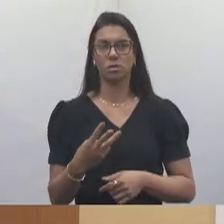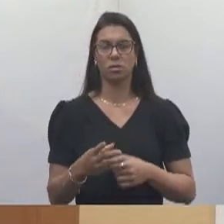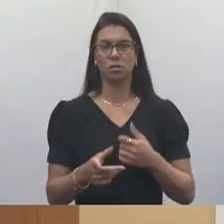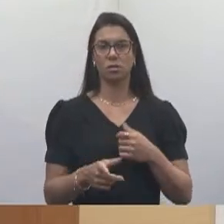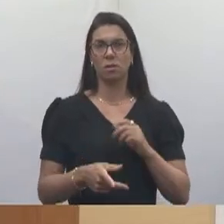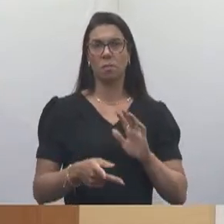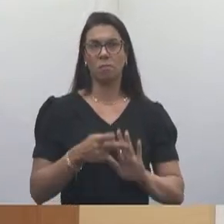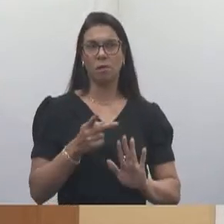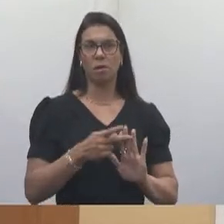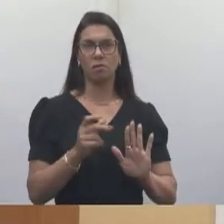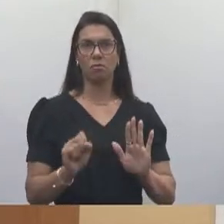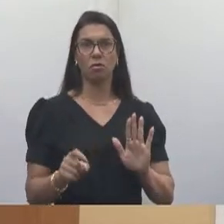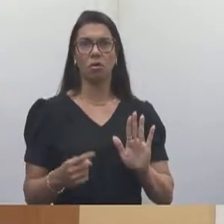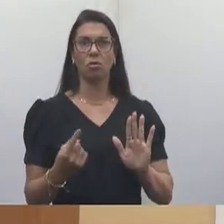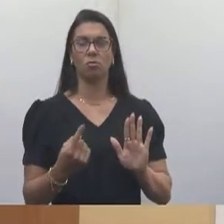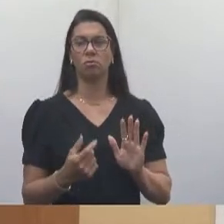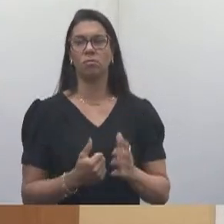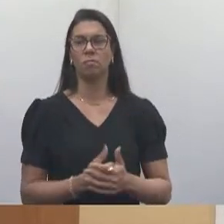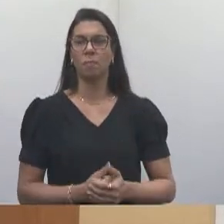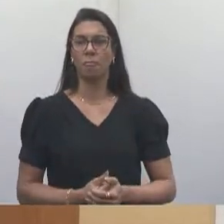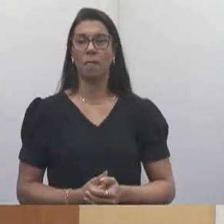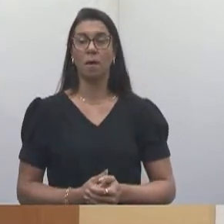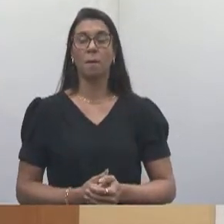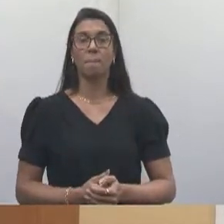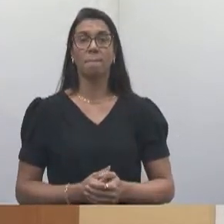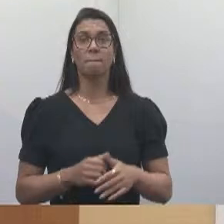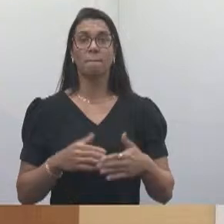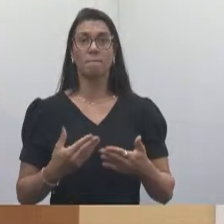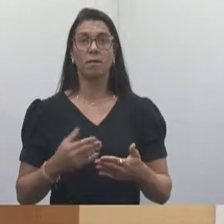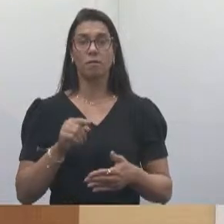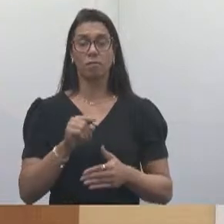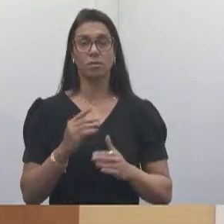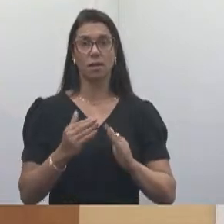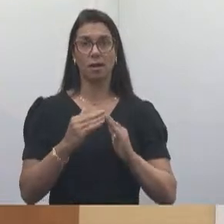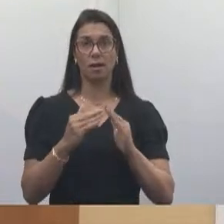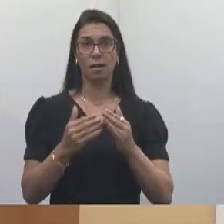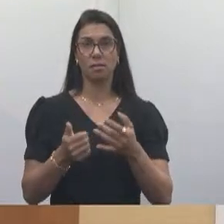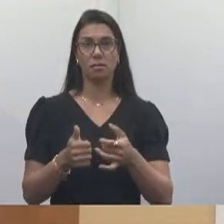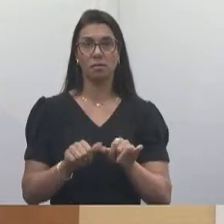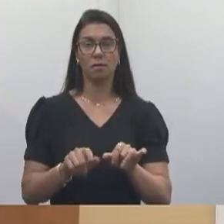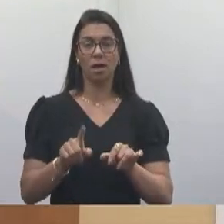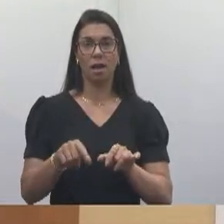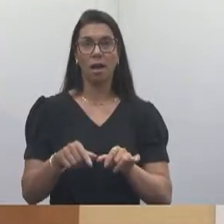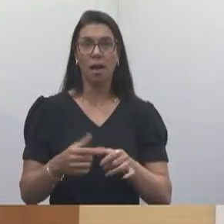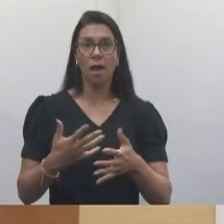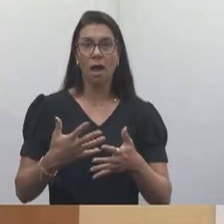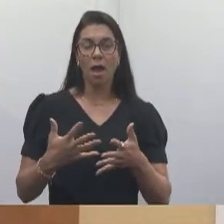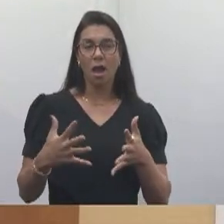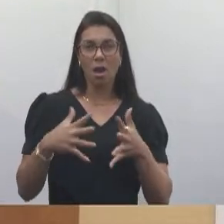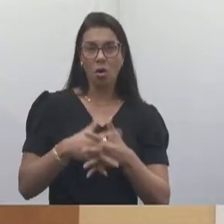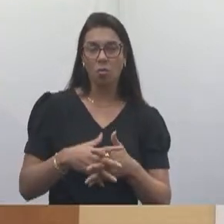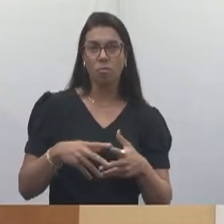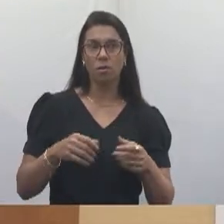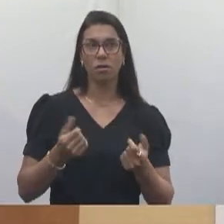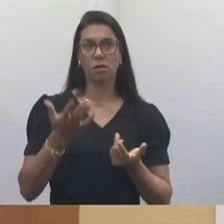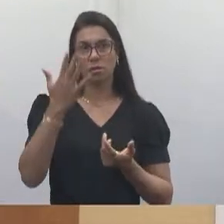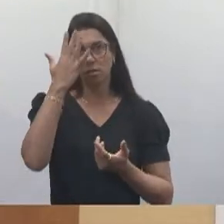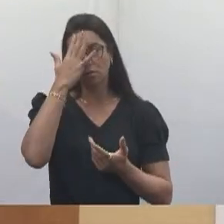parágrafo único do citado dispositivo transitório. Bom, para quem está em casa, é meio complicado, né, de entender